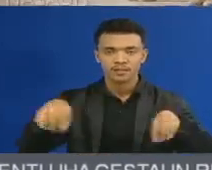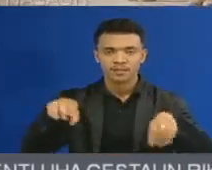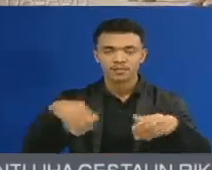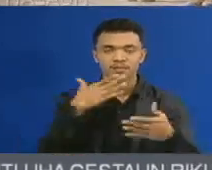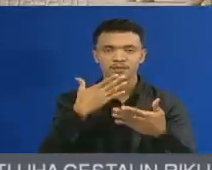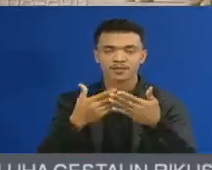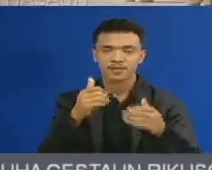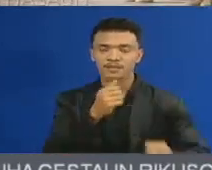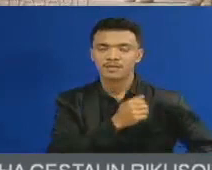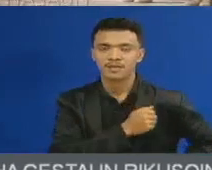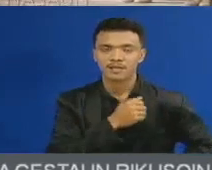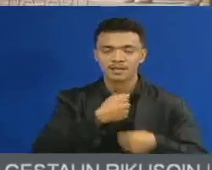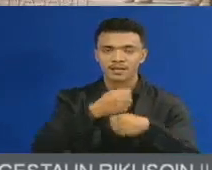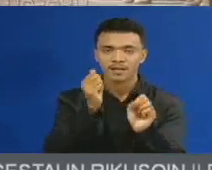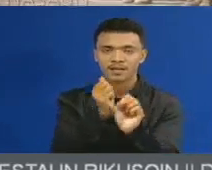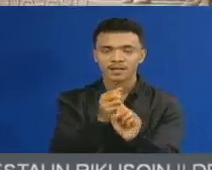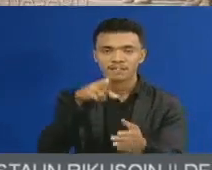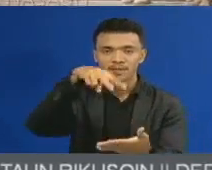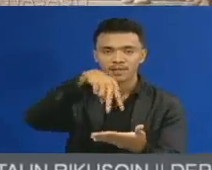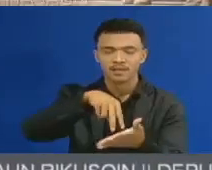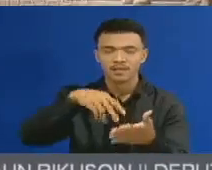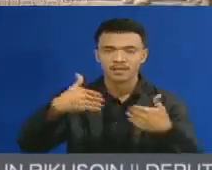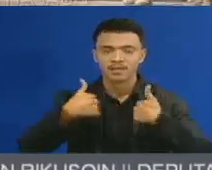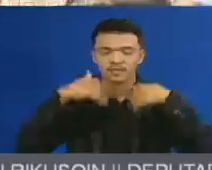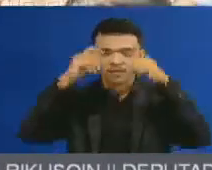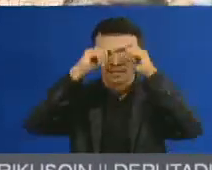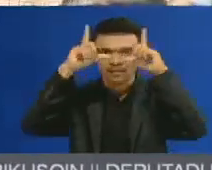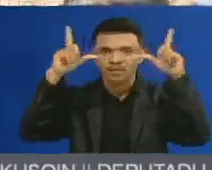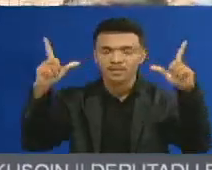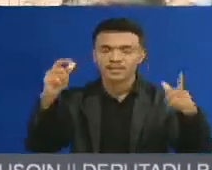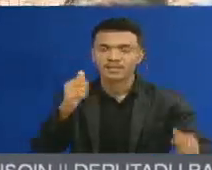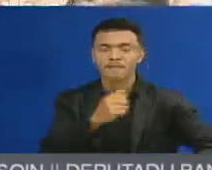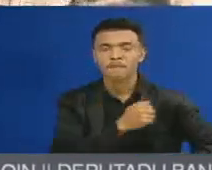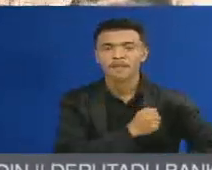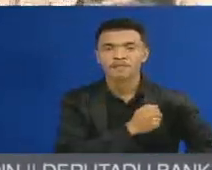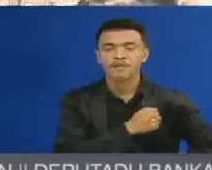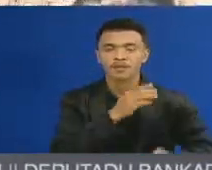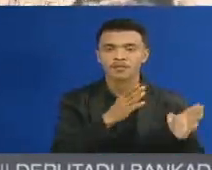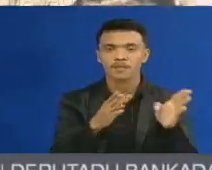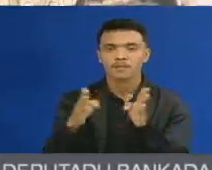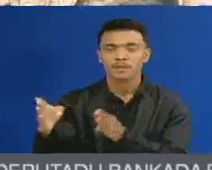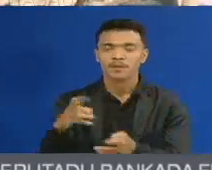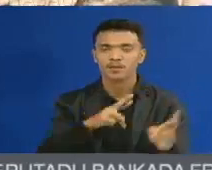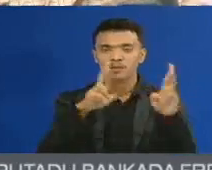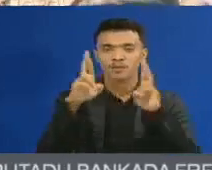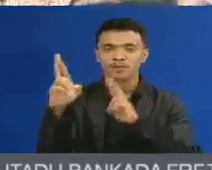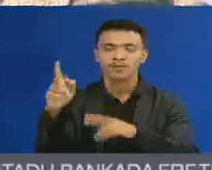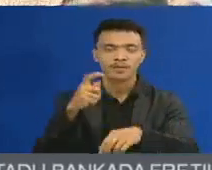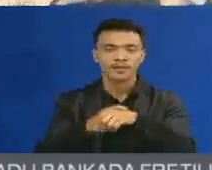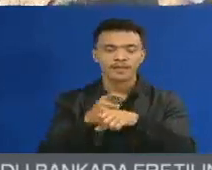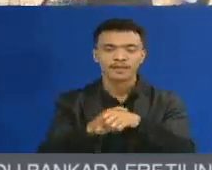e exercício harihamutu que a Timor-Leste. Também a Força de Defesa Timor-Leste, preparado no pronto e a qualquer